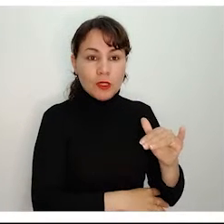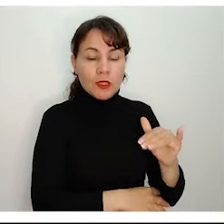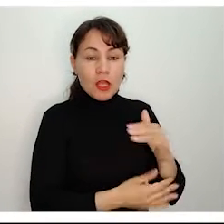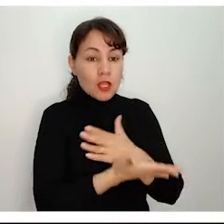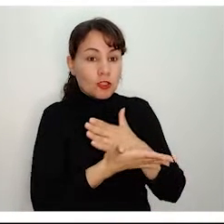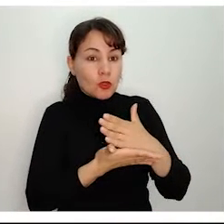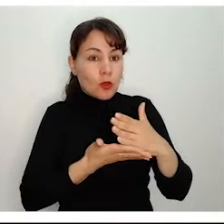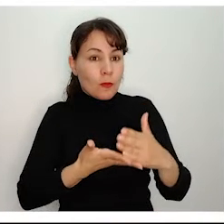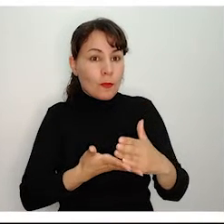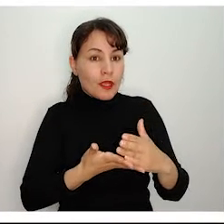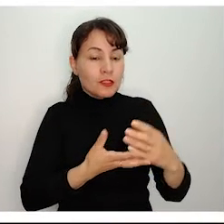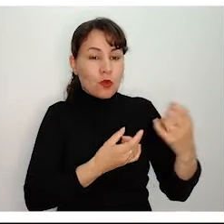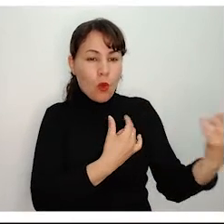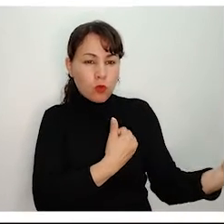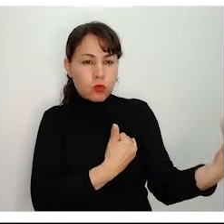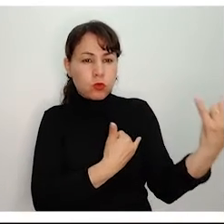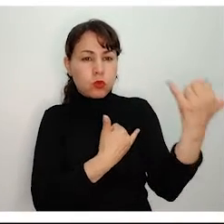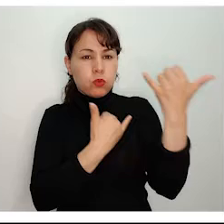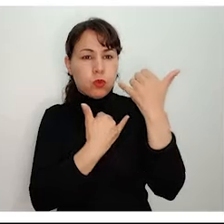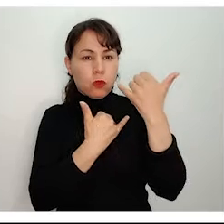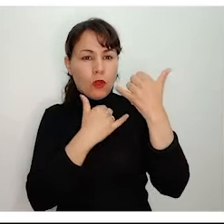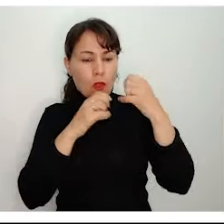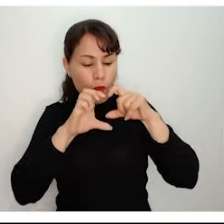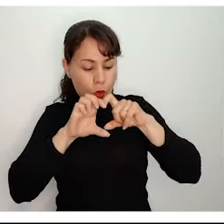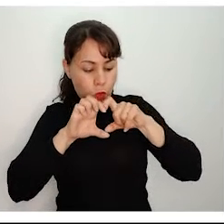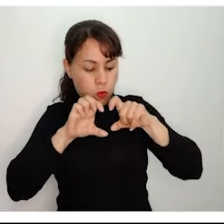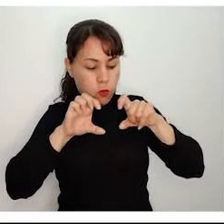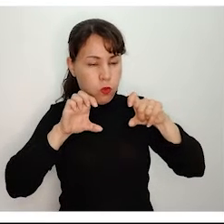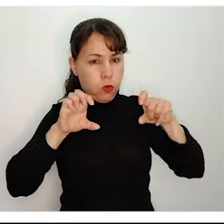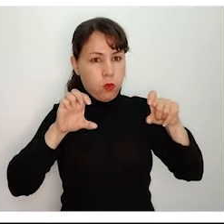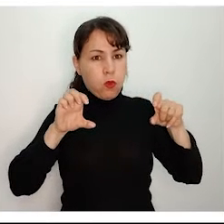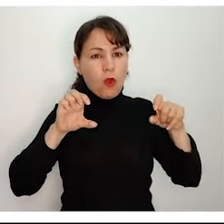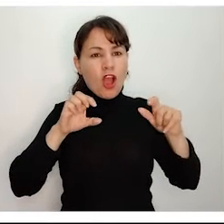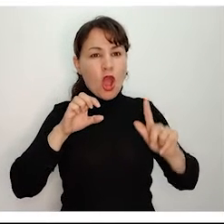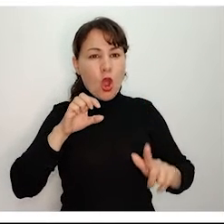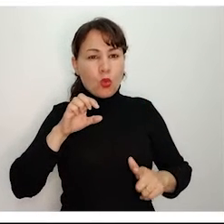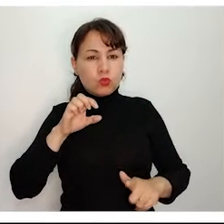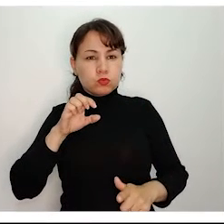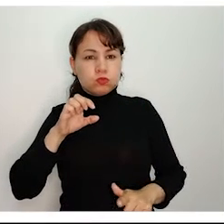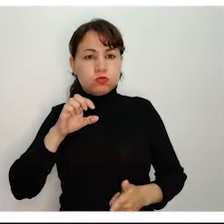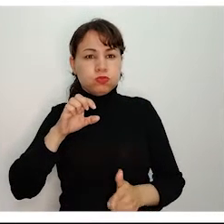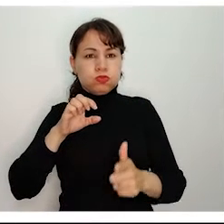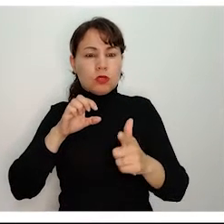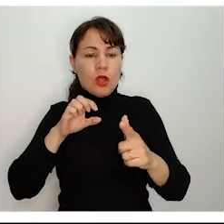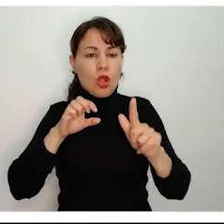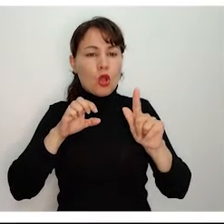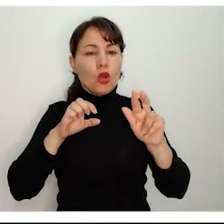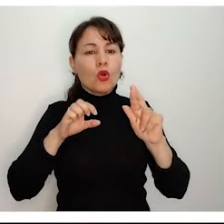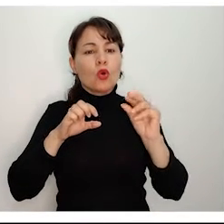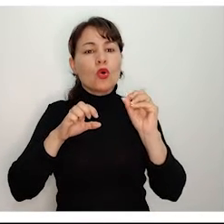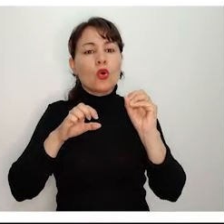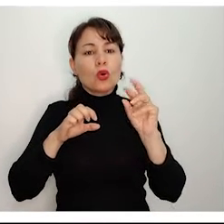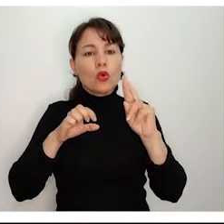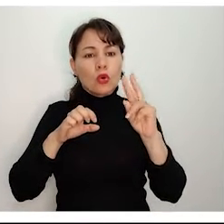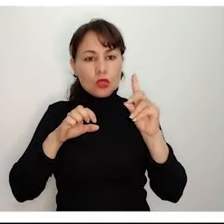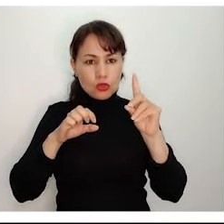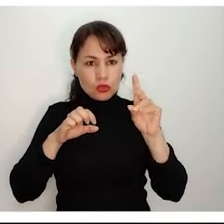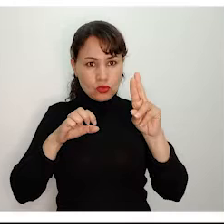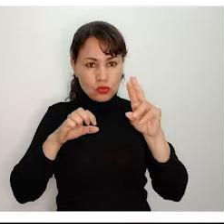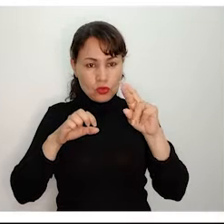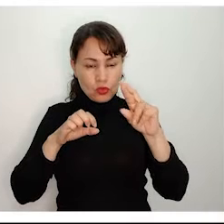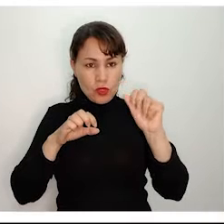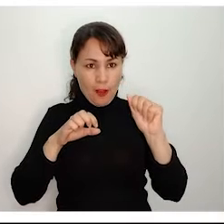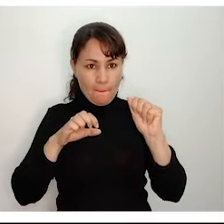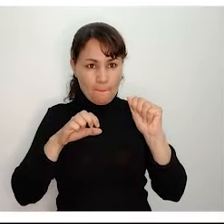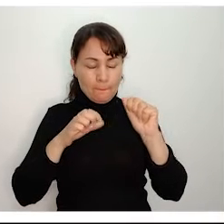das crianças, eles começam a receber uma capa de gordura que seria uma capa protetora. Essa capa de gordura se